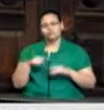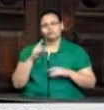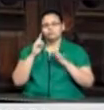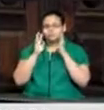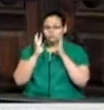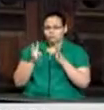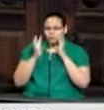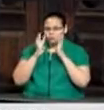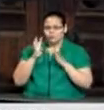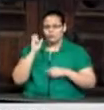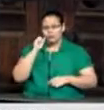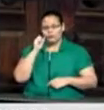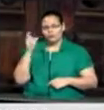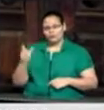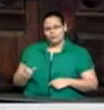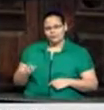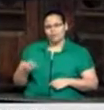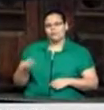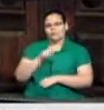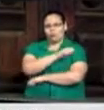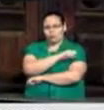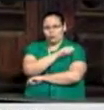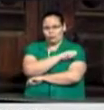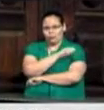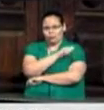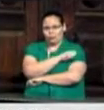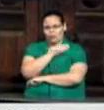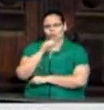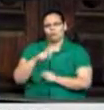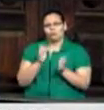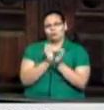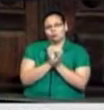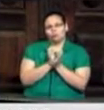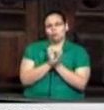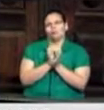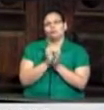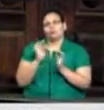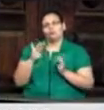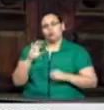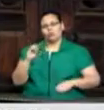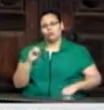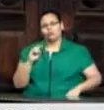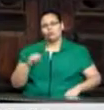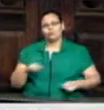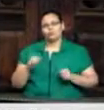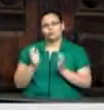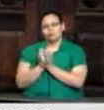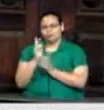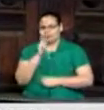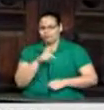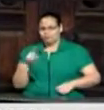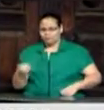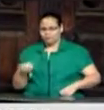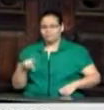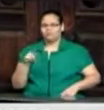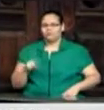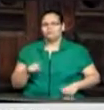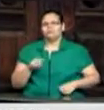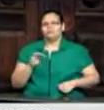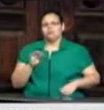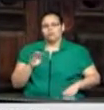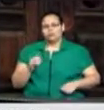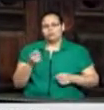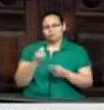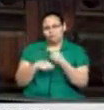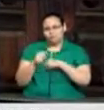a quem? Os interessados, o alunado, o conselho técnico, o corpo docente, discente e